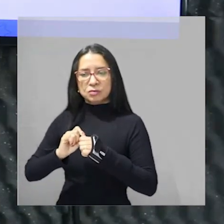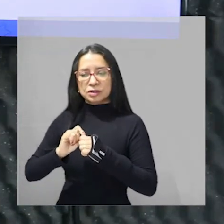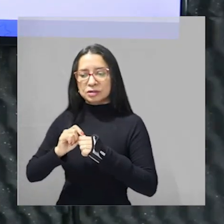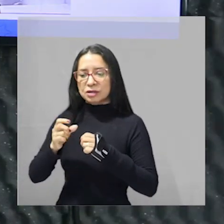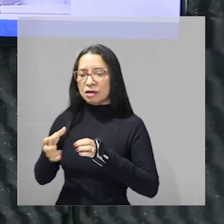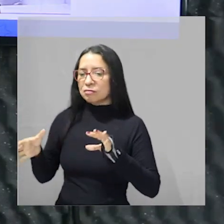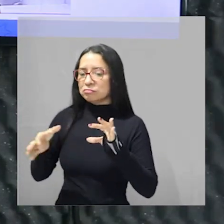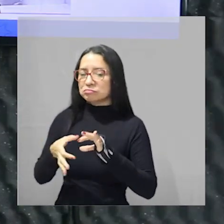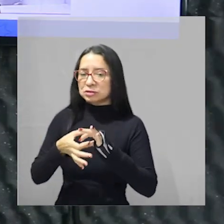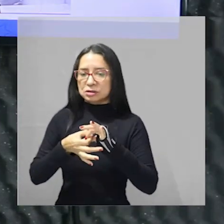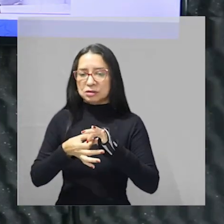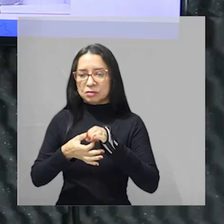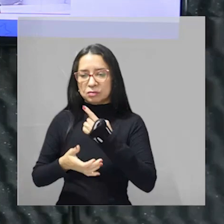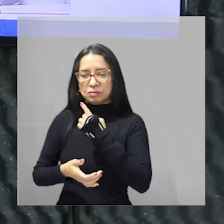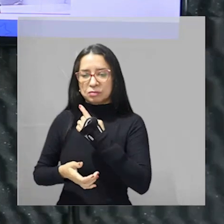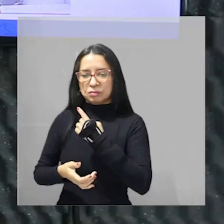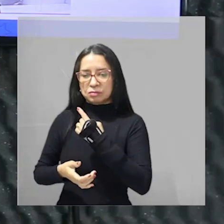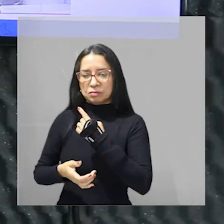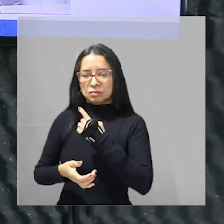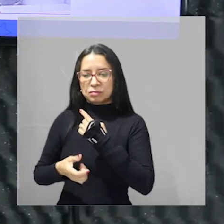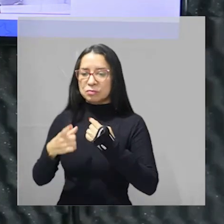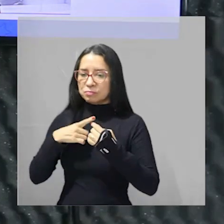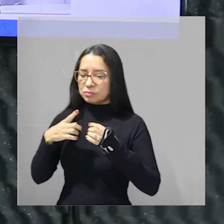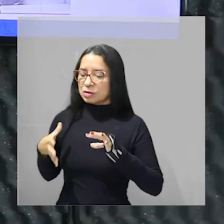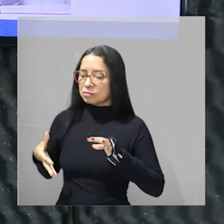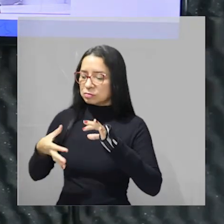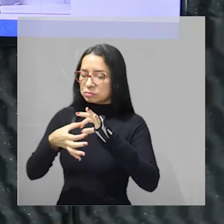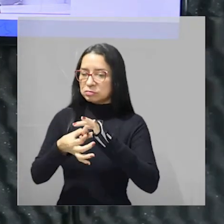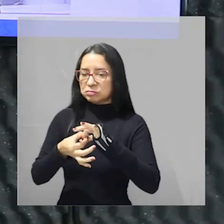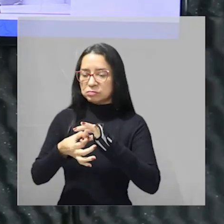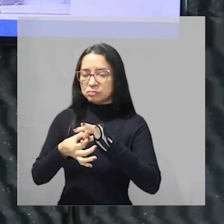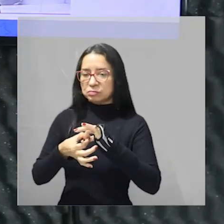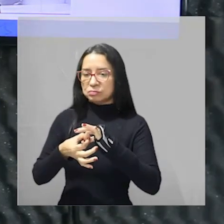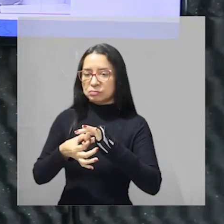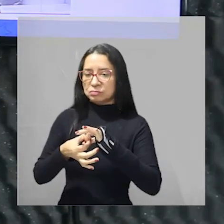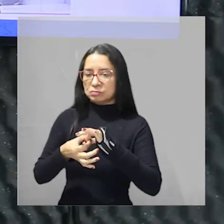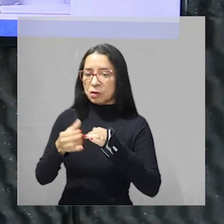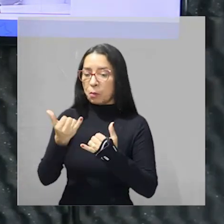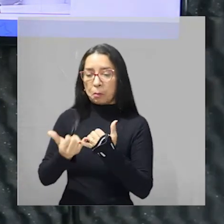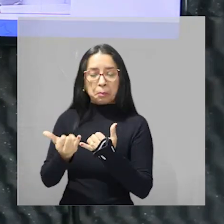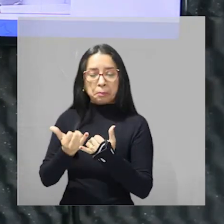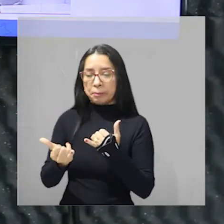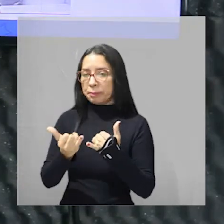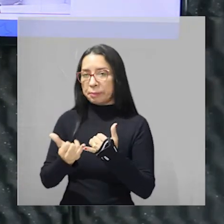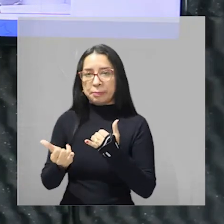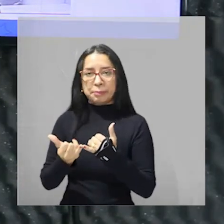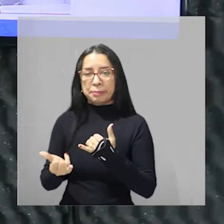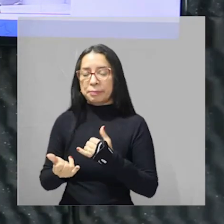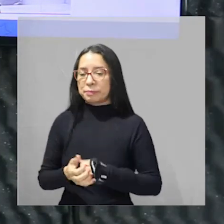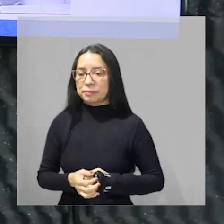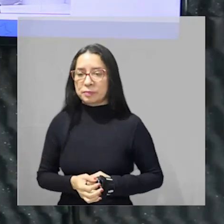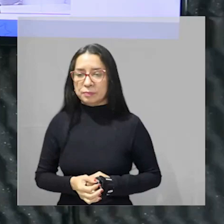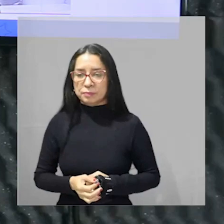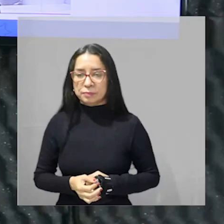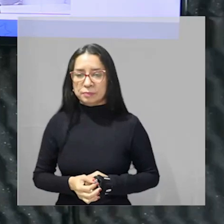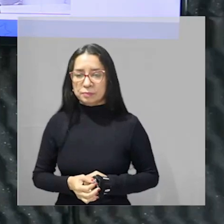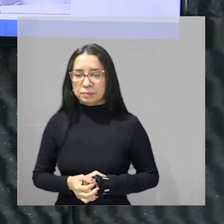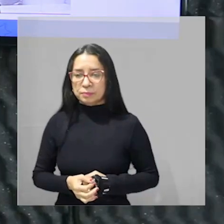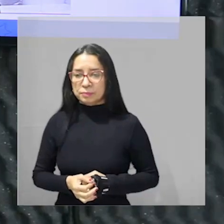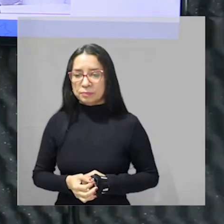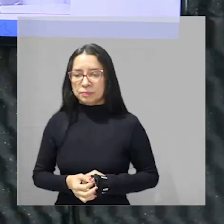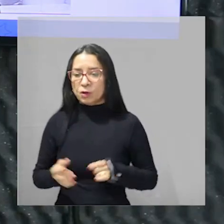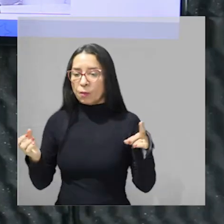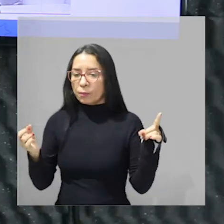na imagem. Olha aí, ó, tem essa adesão? Não parece, não tem nem como a gente saber, né? Na realidade mostra, na realidade, uma oposição,